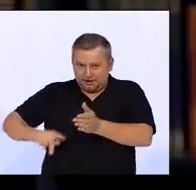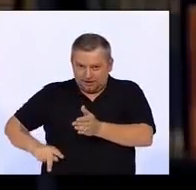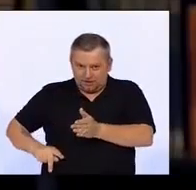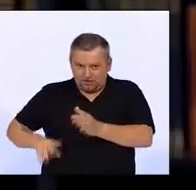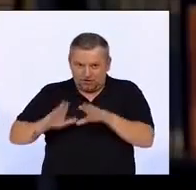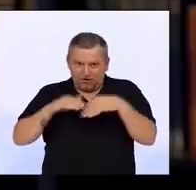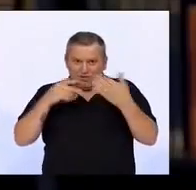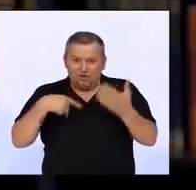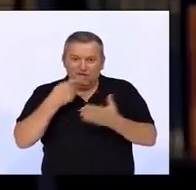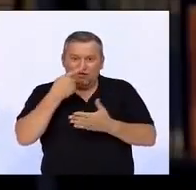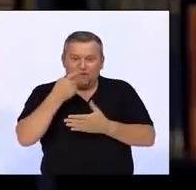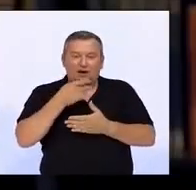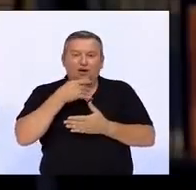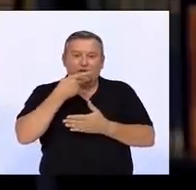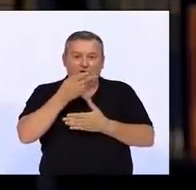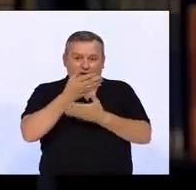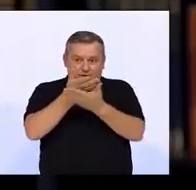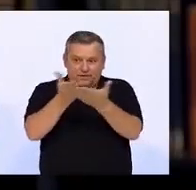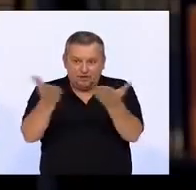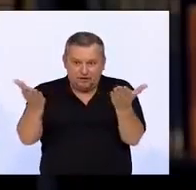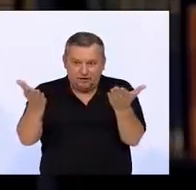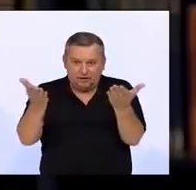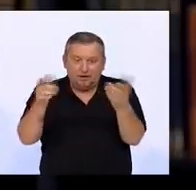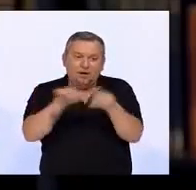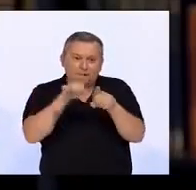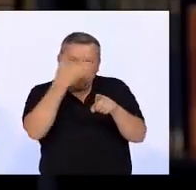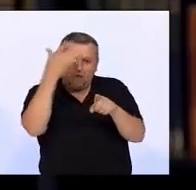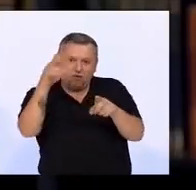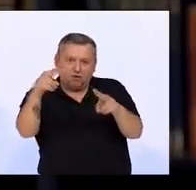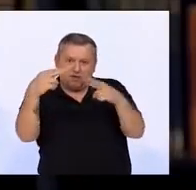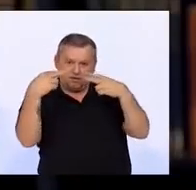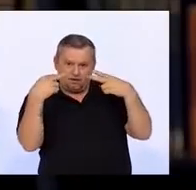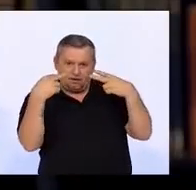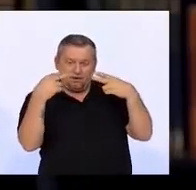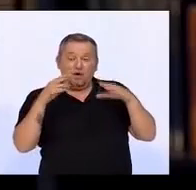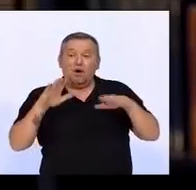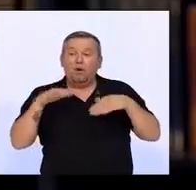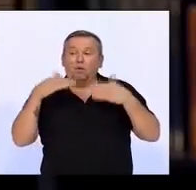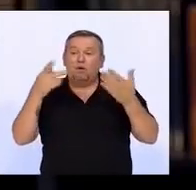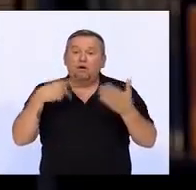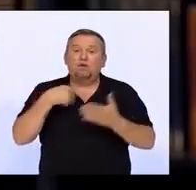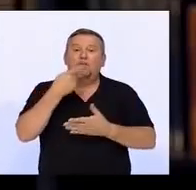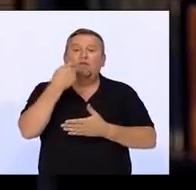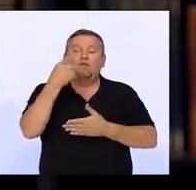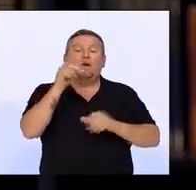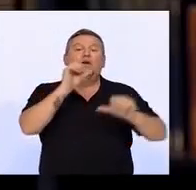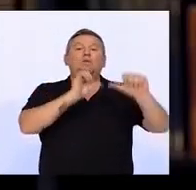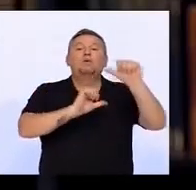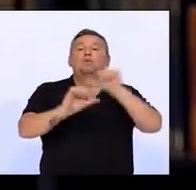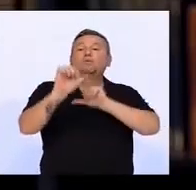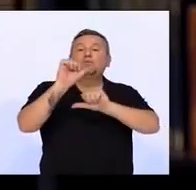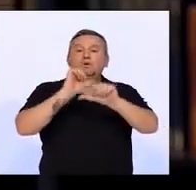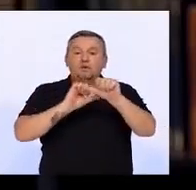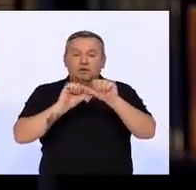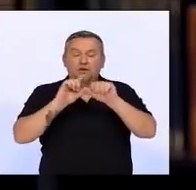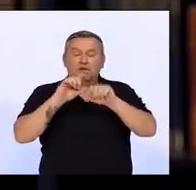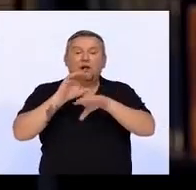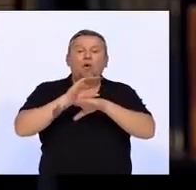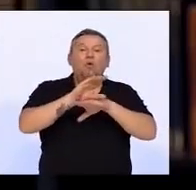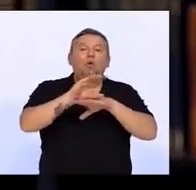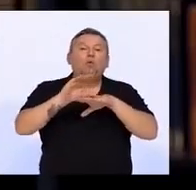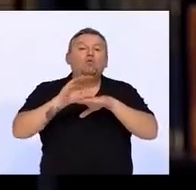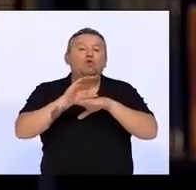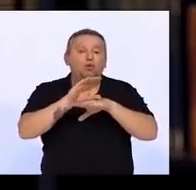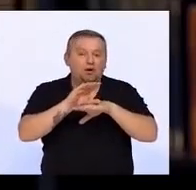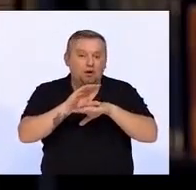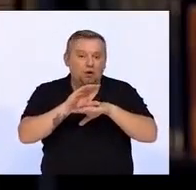Mariana, eu digo a vocês, e digo ao telespectador, quando a gente fala em uma reforma que mexe na Constituição, tem